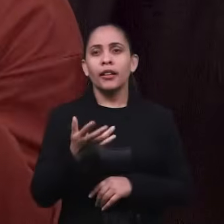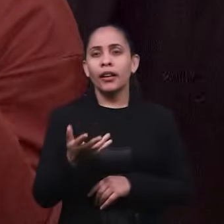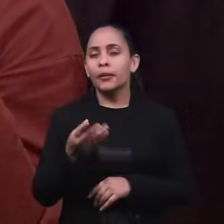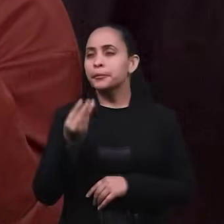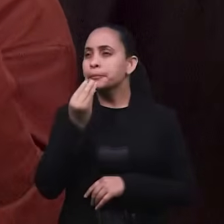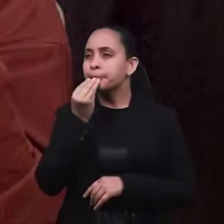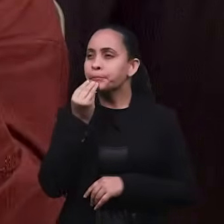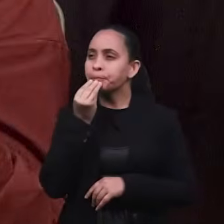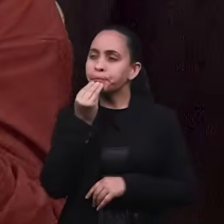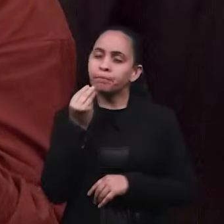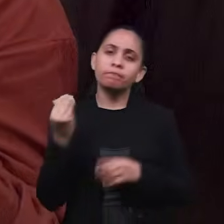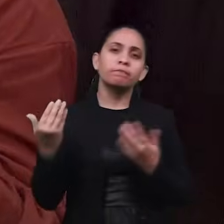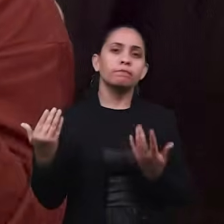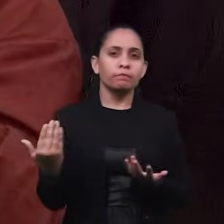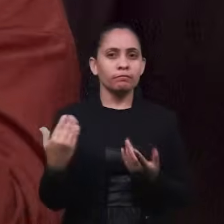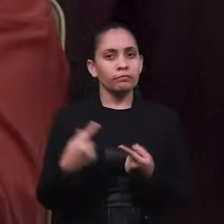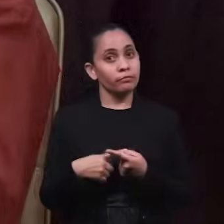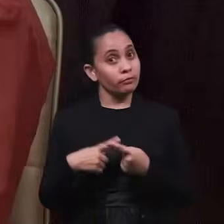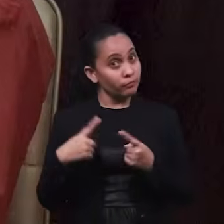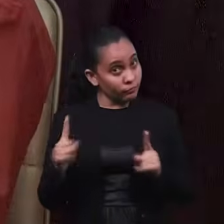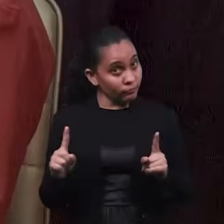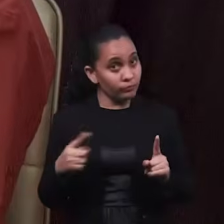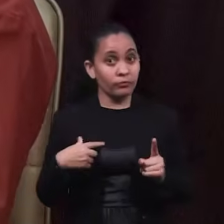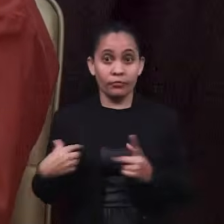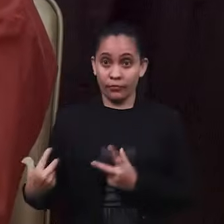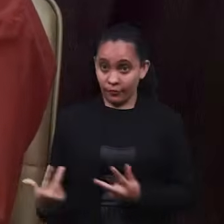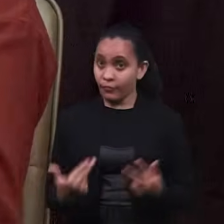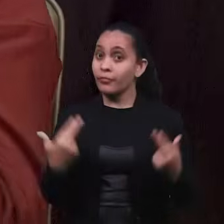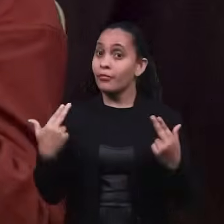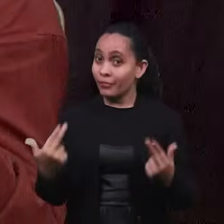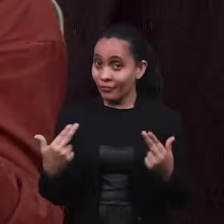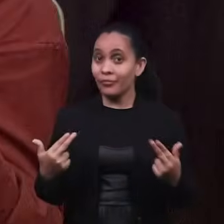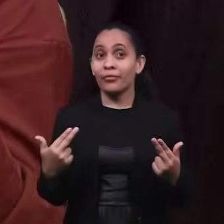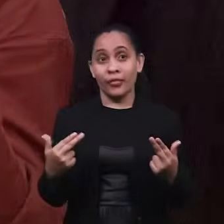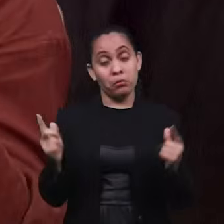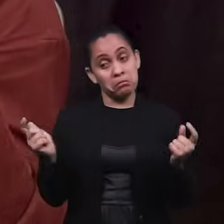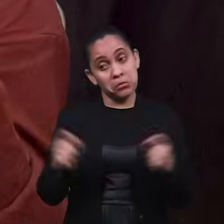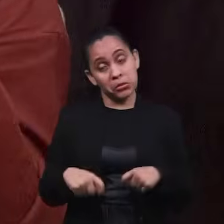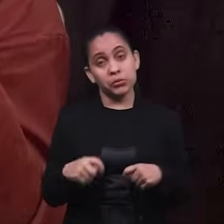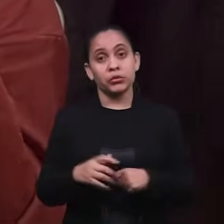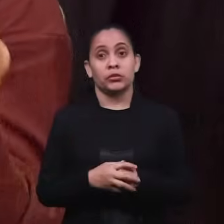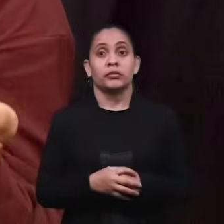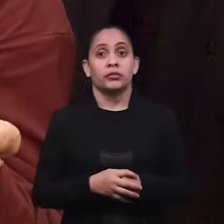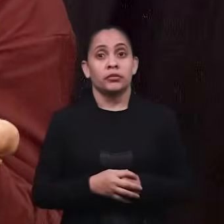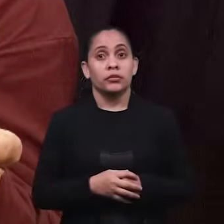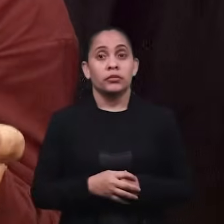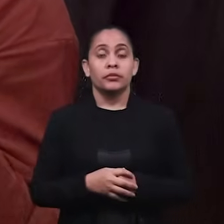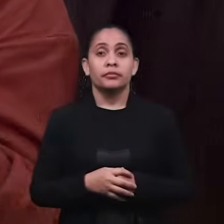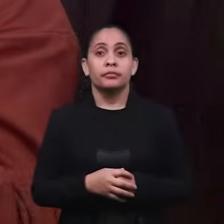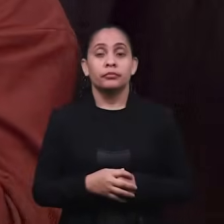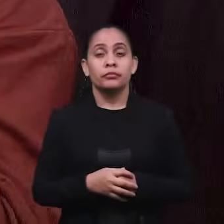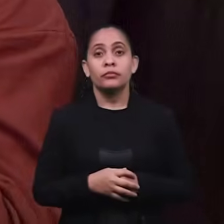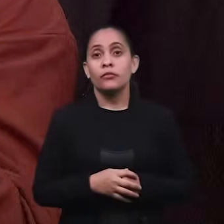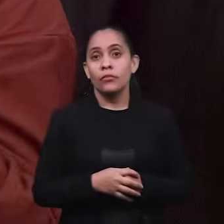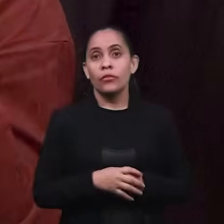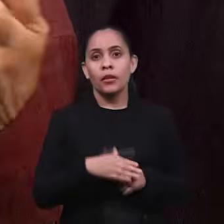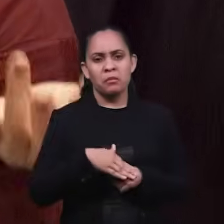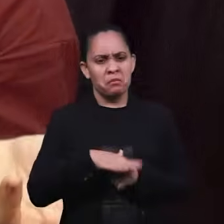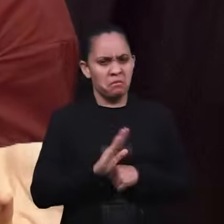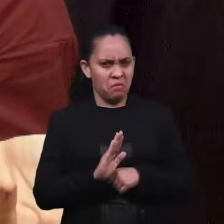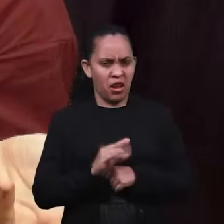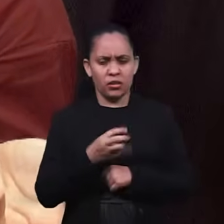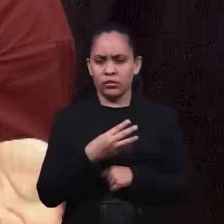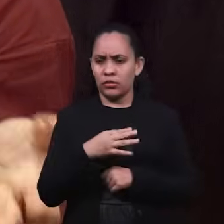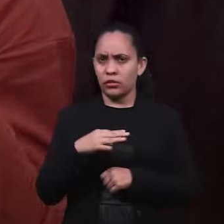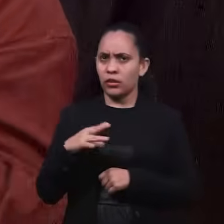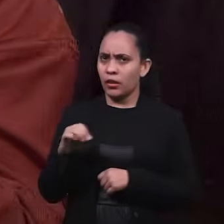bebida mais doce, mais gaseificada. É uma forma da gente uma opção, consumir, né? Uma bebida Exatamente. saudável. Agora, mais do que